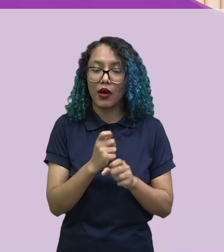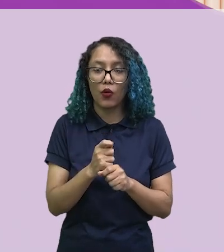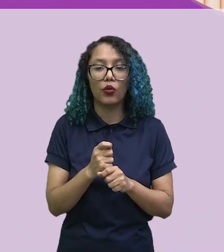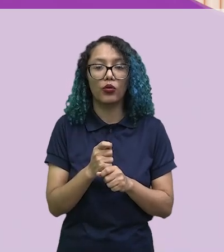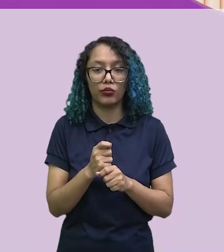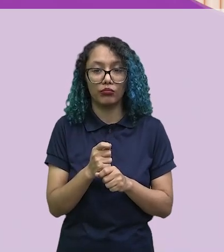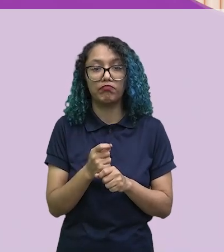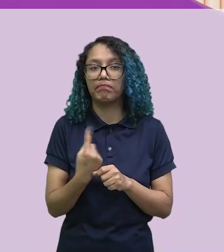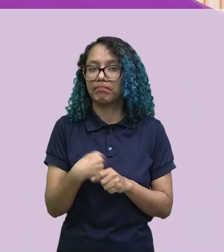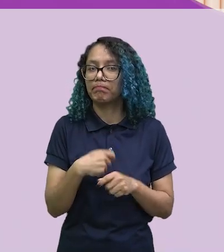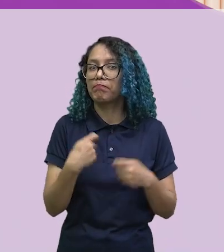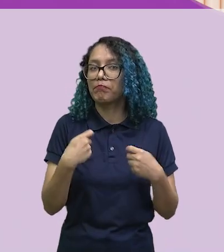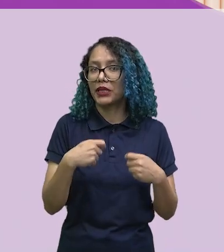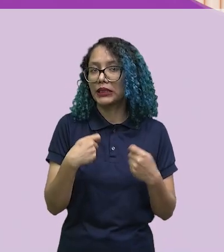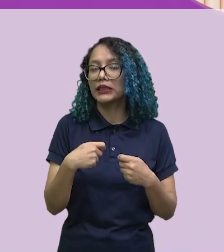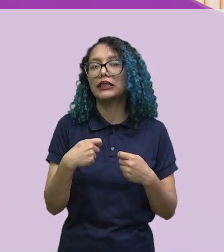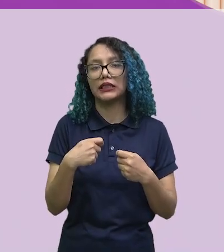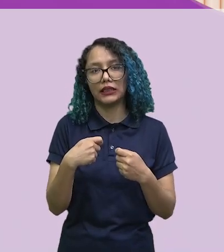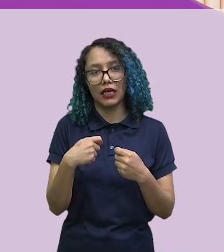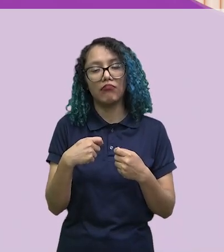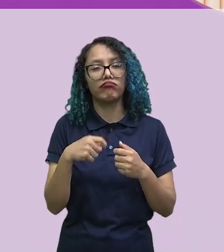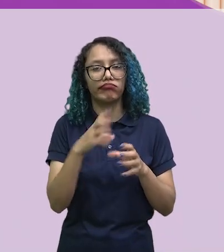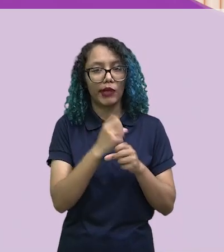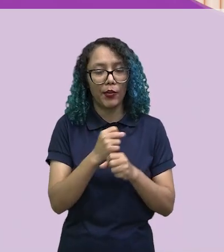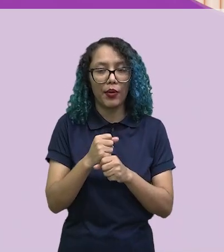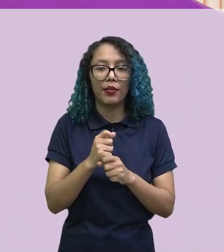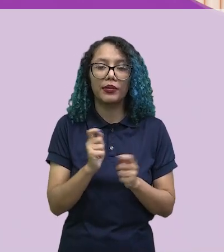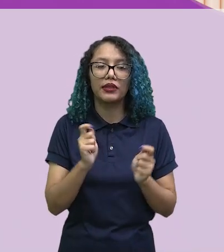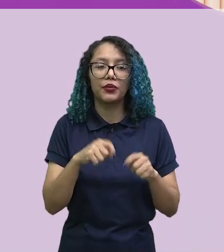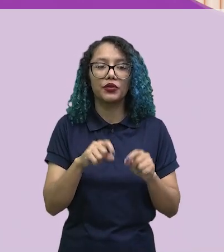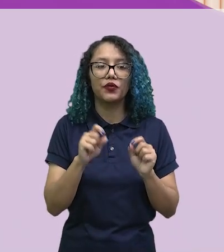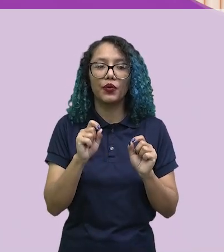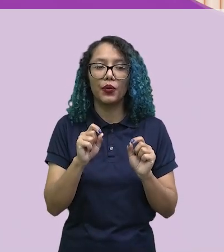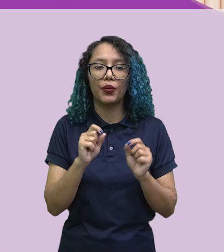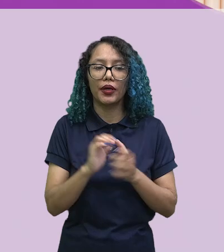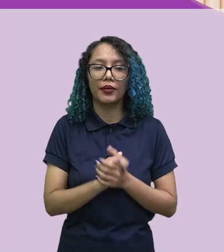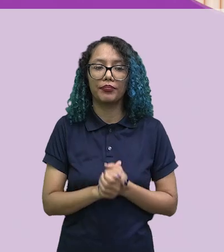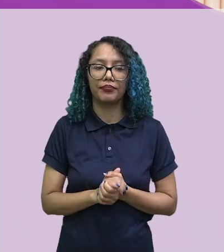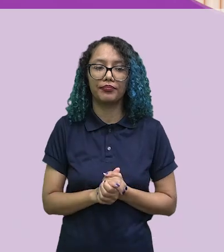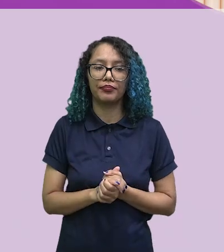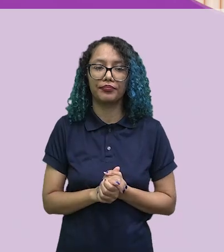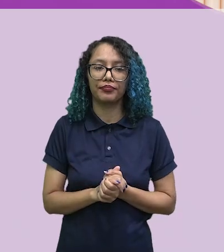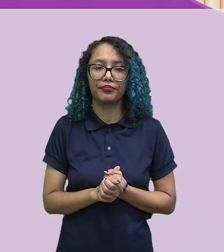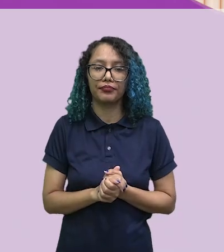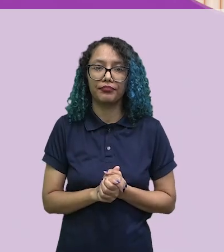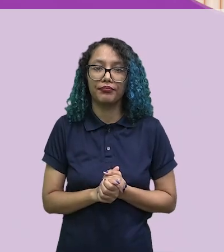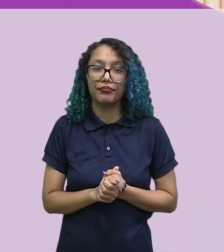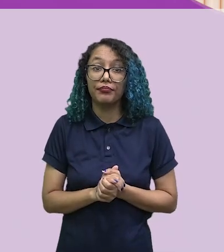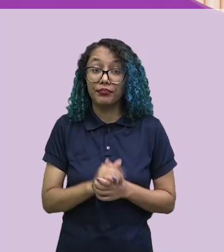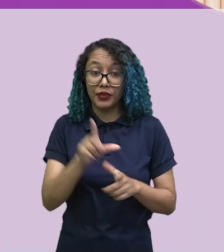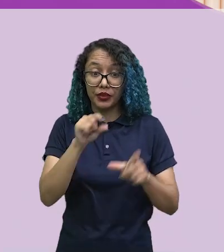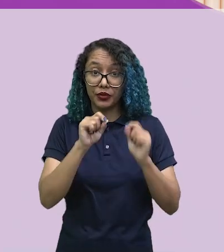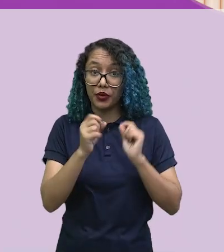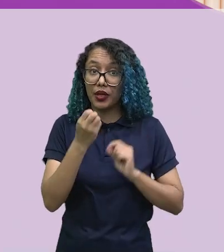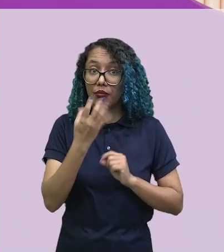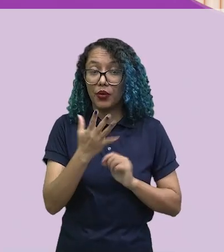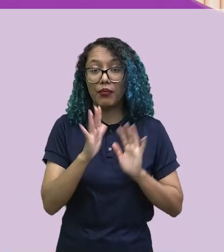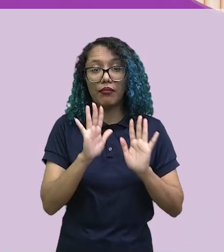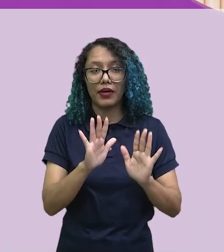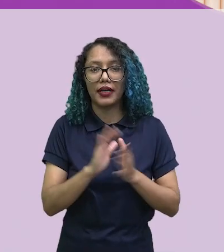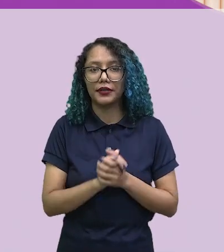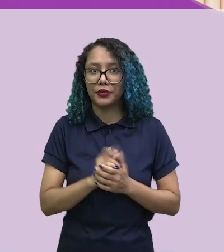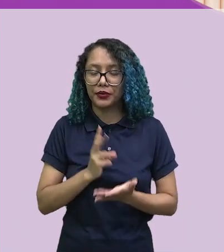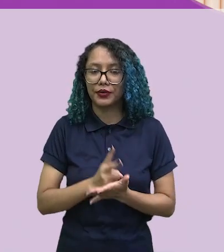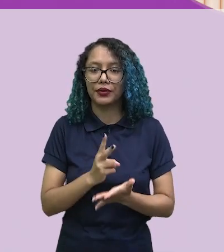obrigatoriamente, nós temos que fazer, nós precisamos fazer para que nós possamos aí fazer a melhor escolha. Mais ainda, de olho